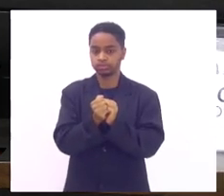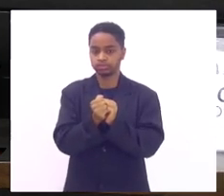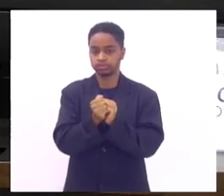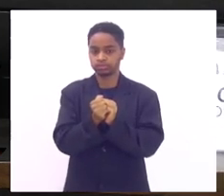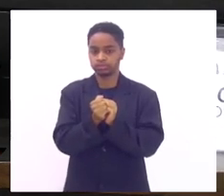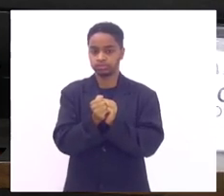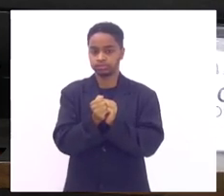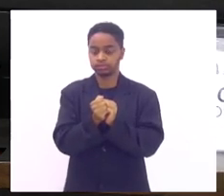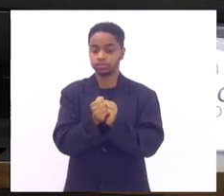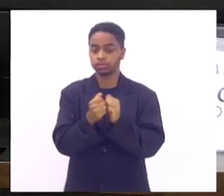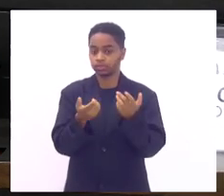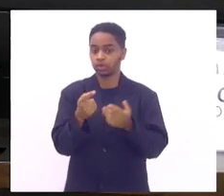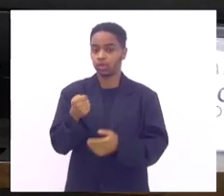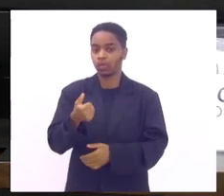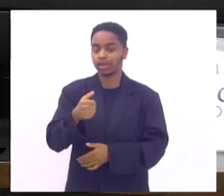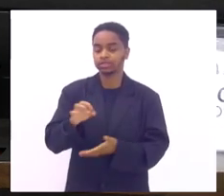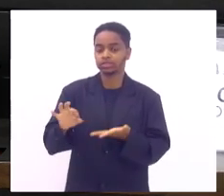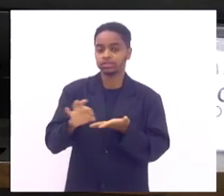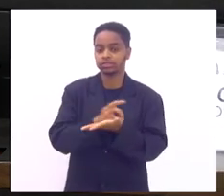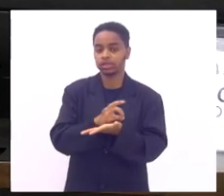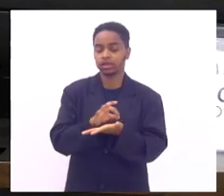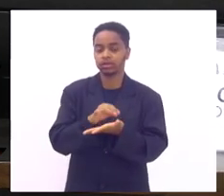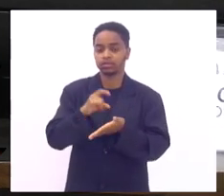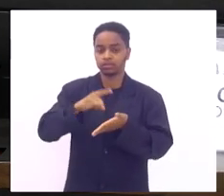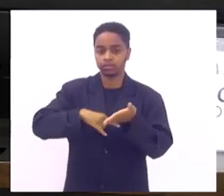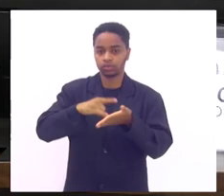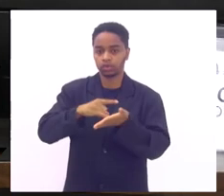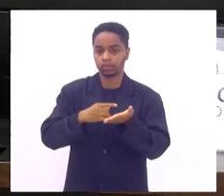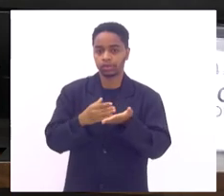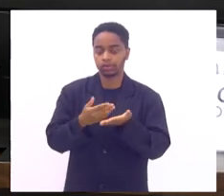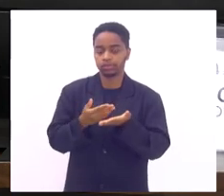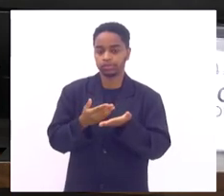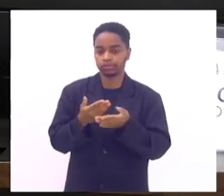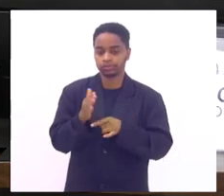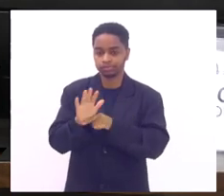está para assinar um termo de cooperação técnica que vai entregar